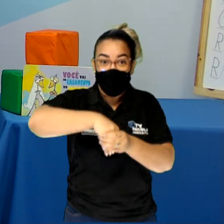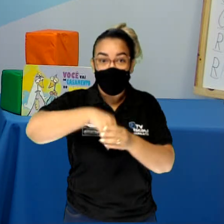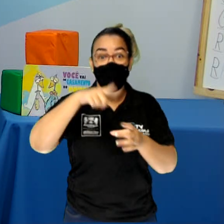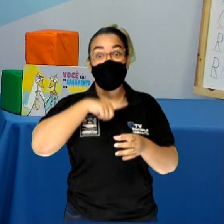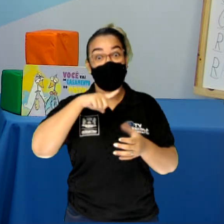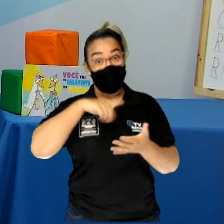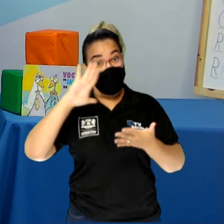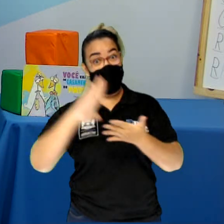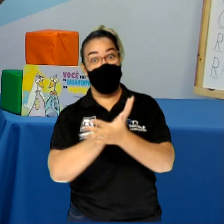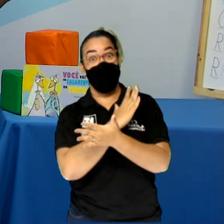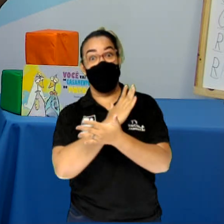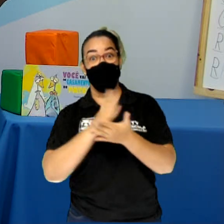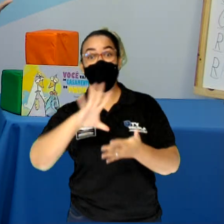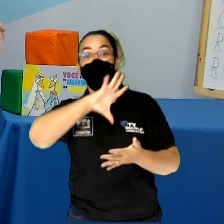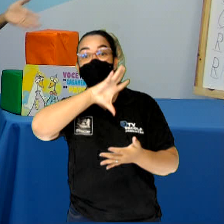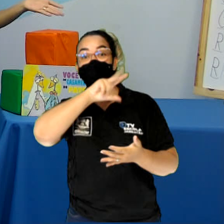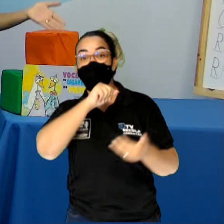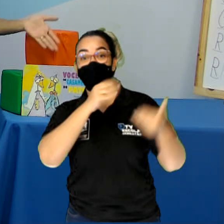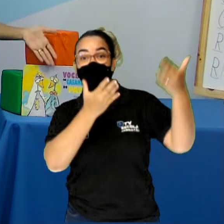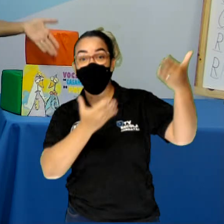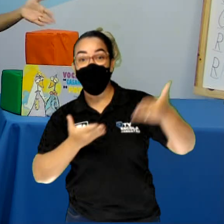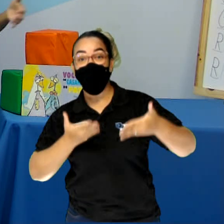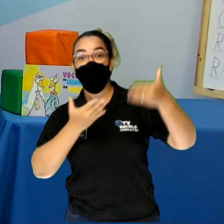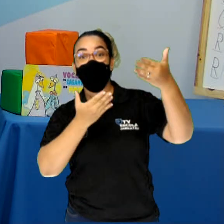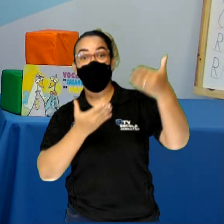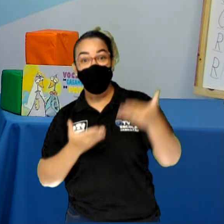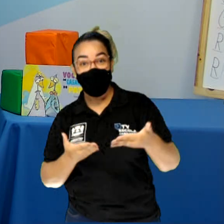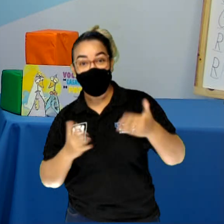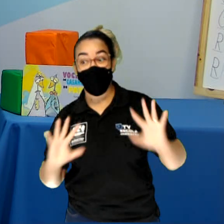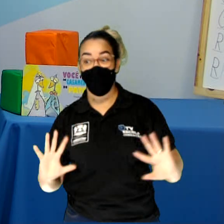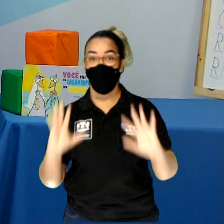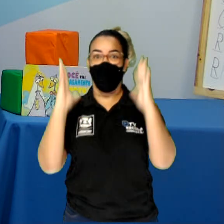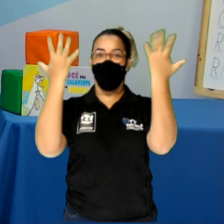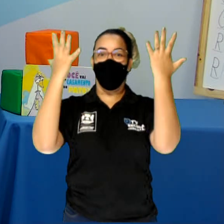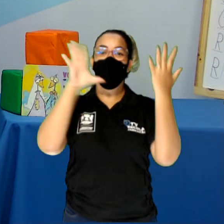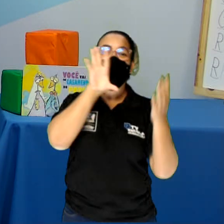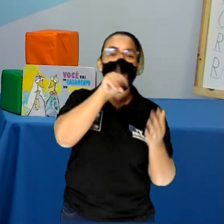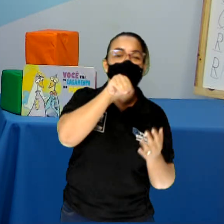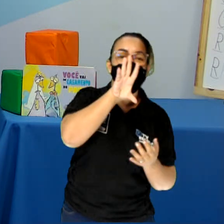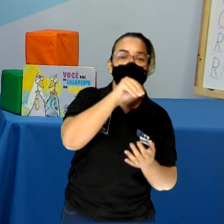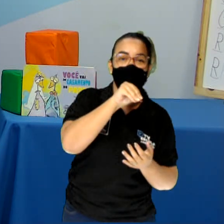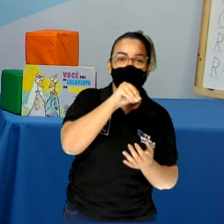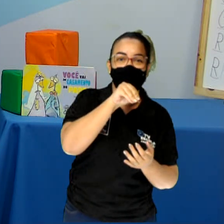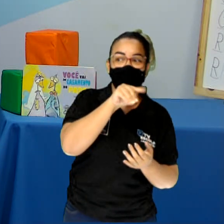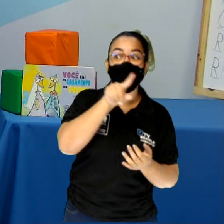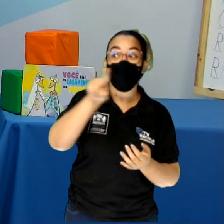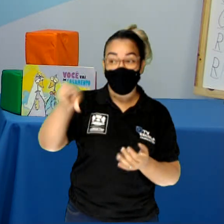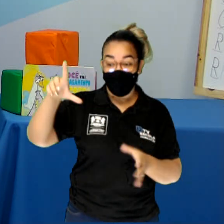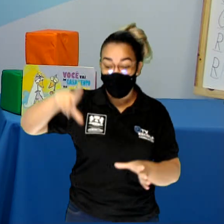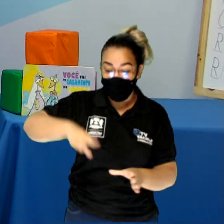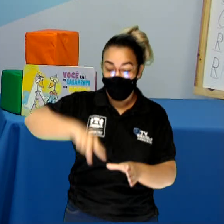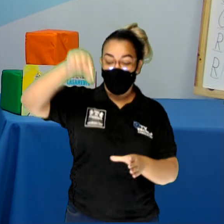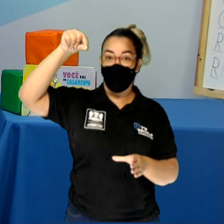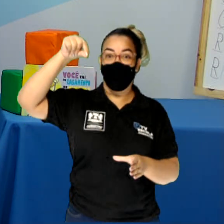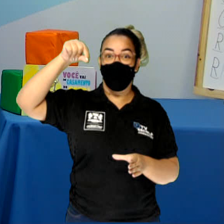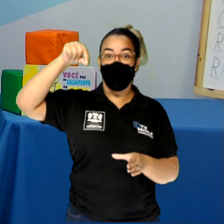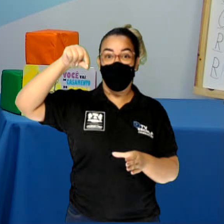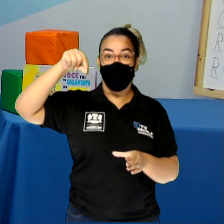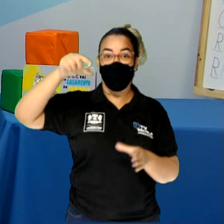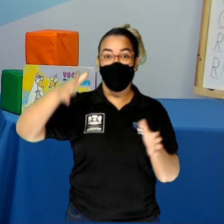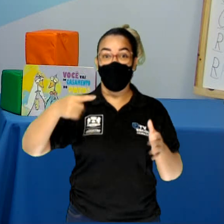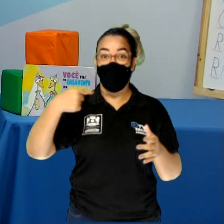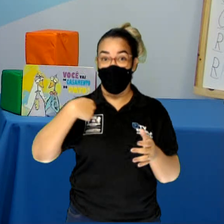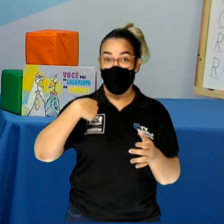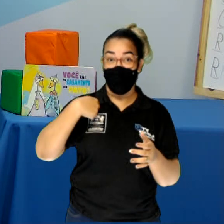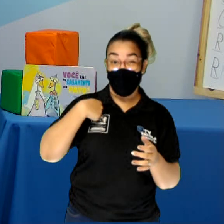alguns animais que foram convidados para a festa do pato e da pata. A senhora vai retirar esses animais daqui e